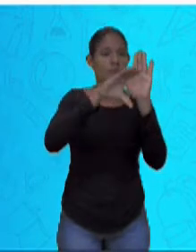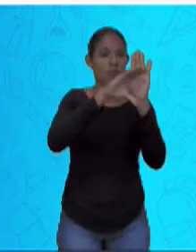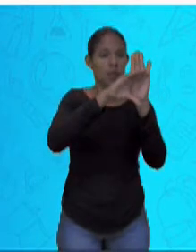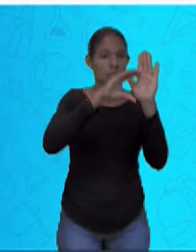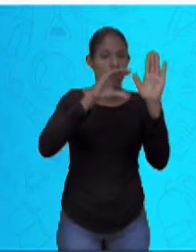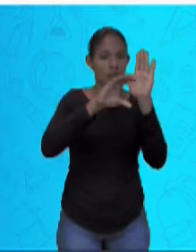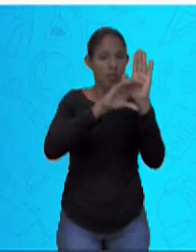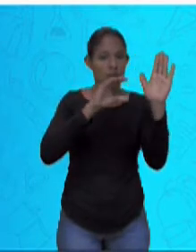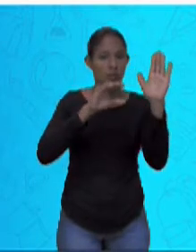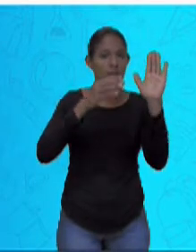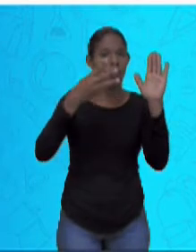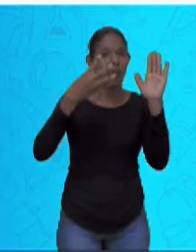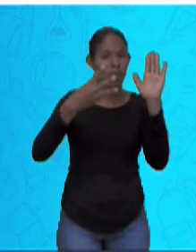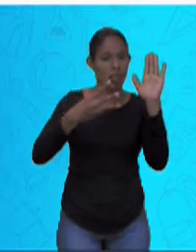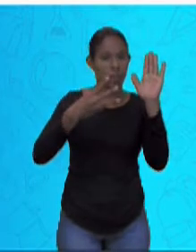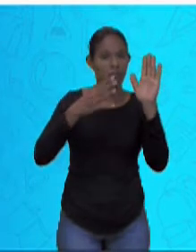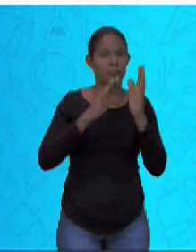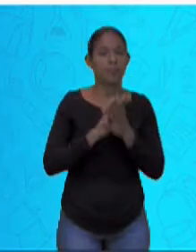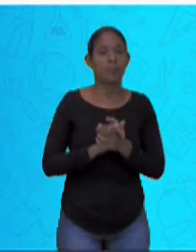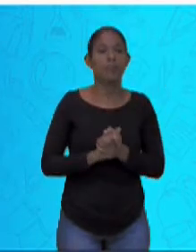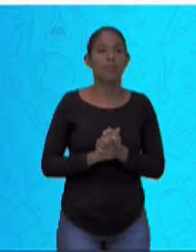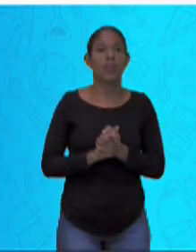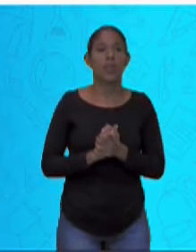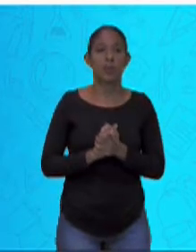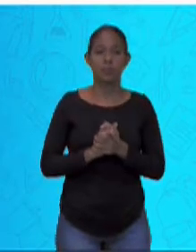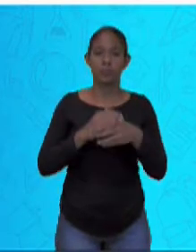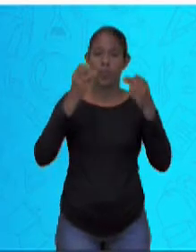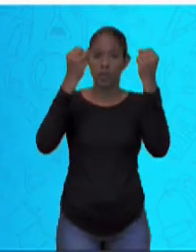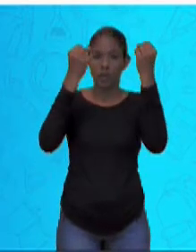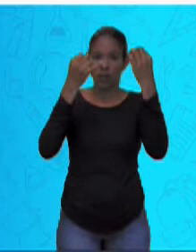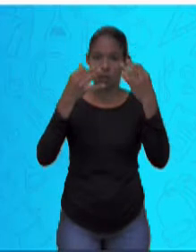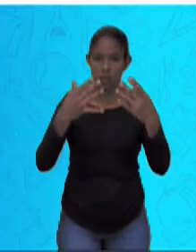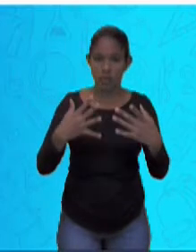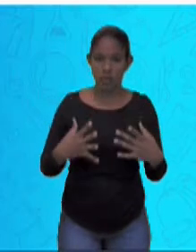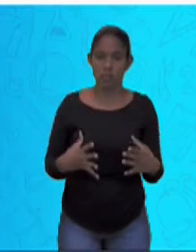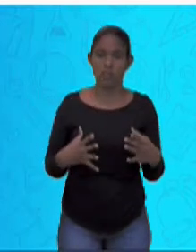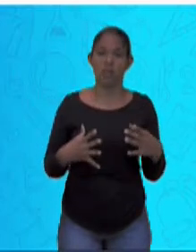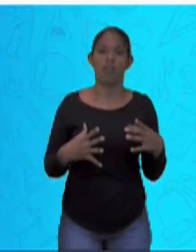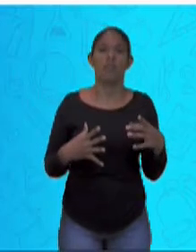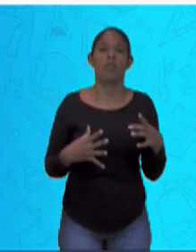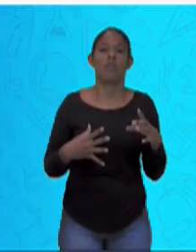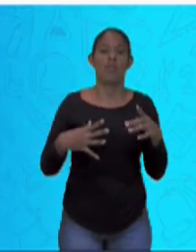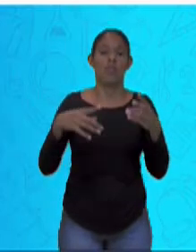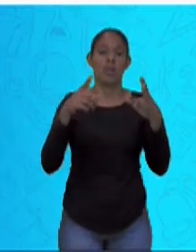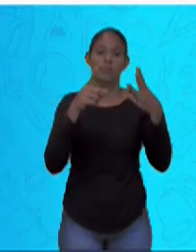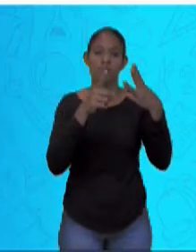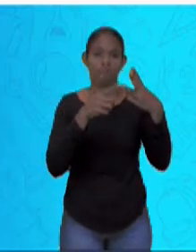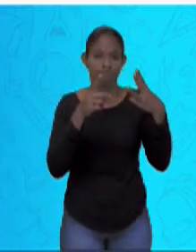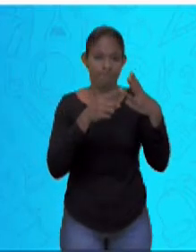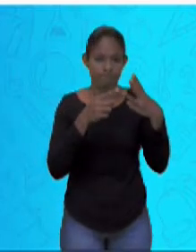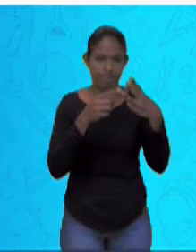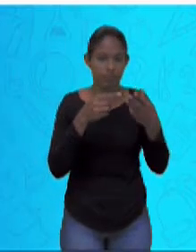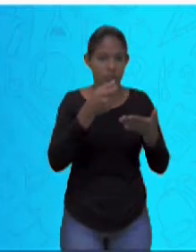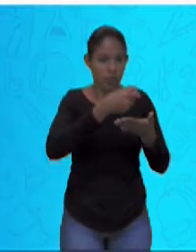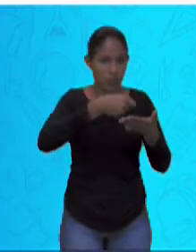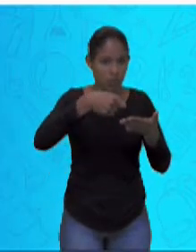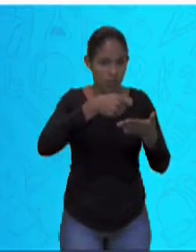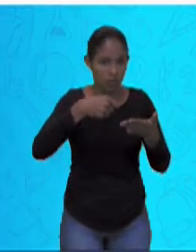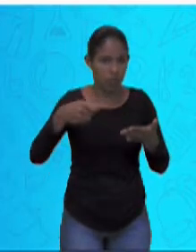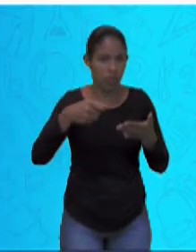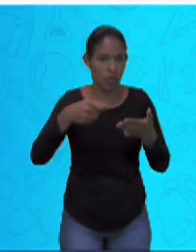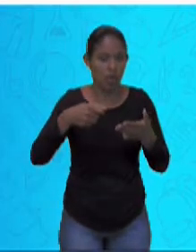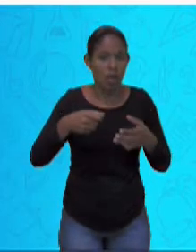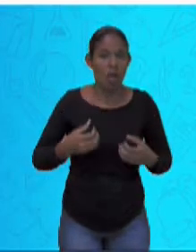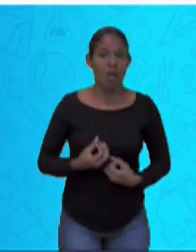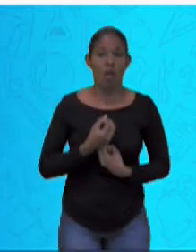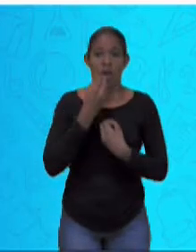tercetos. Isso. Escrever um soneto é tarefa para os grandes